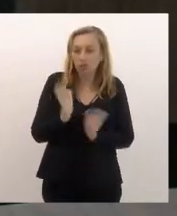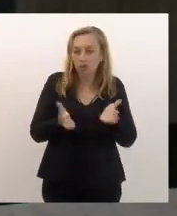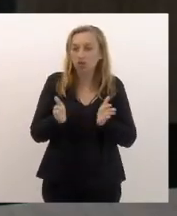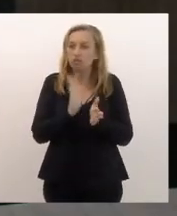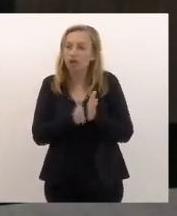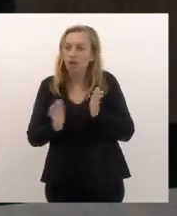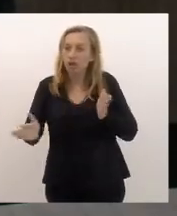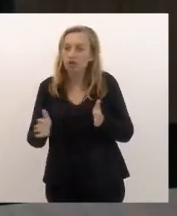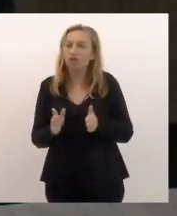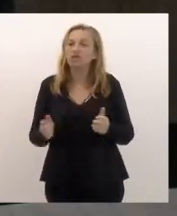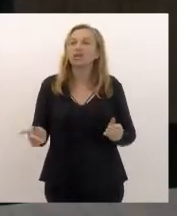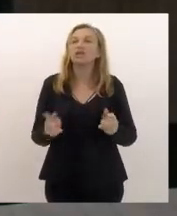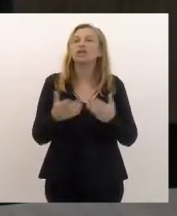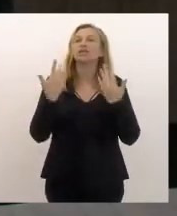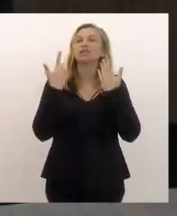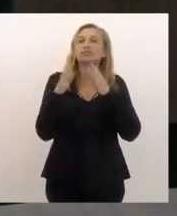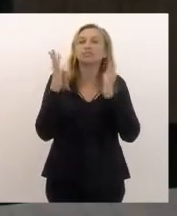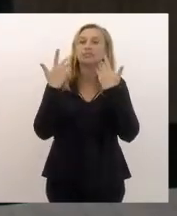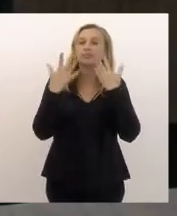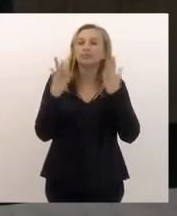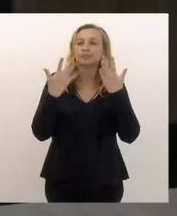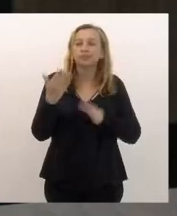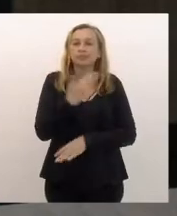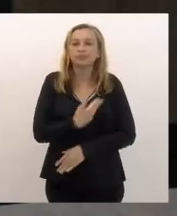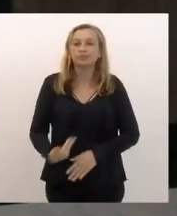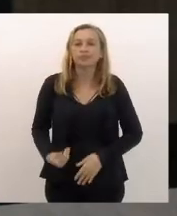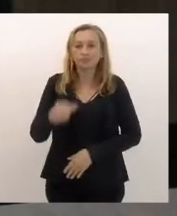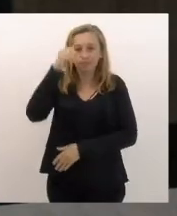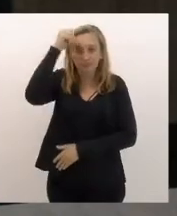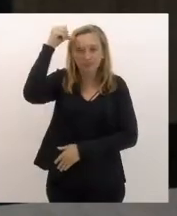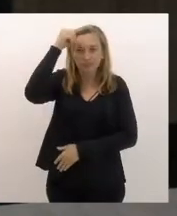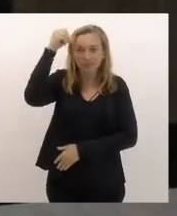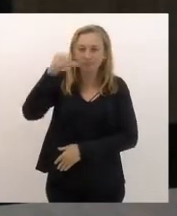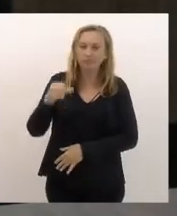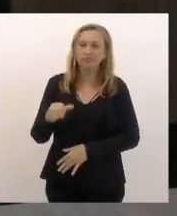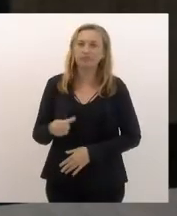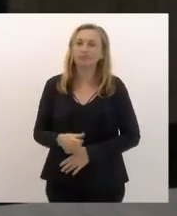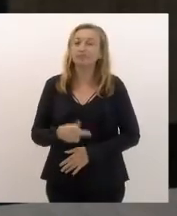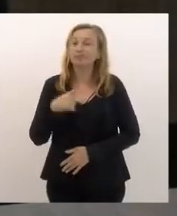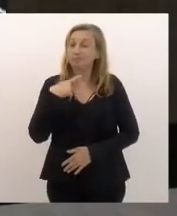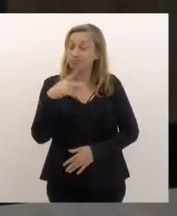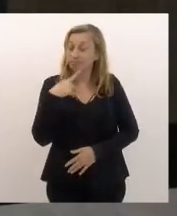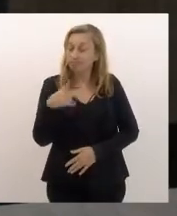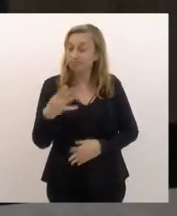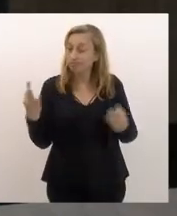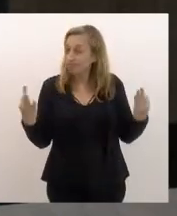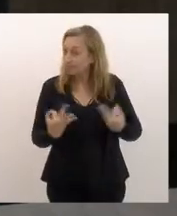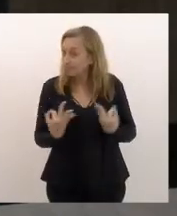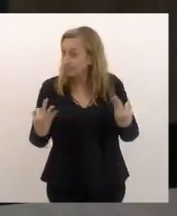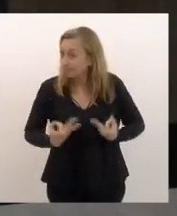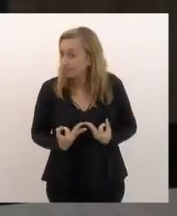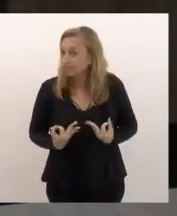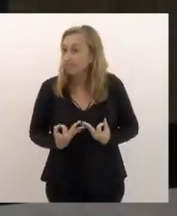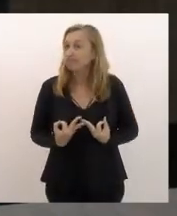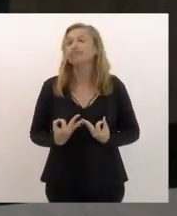de hoje, de parabenizar o governador Cláudio Castro pela brilhante fala, pela forma